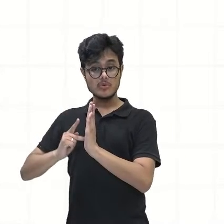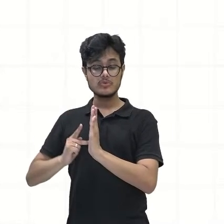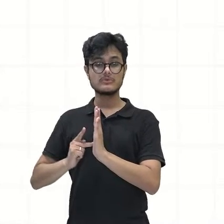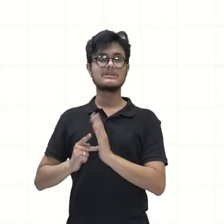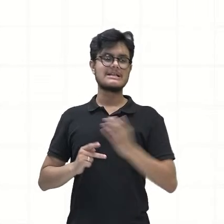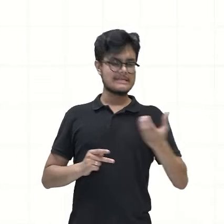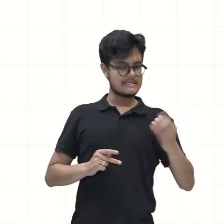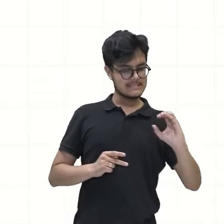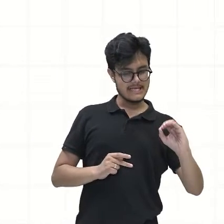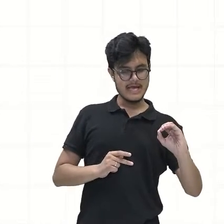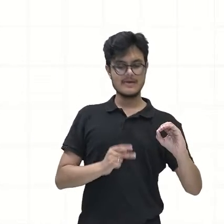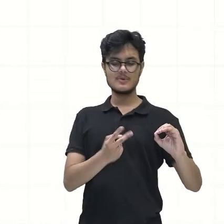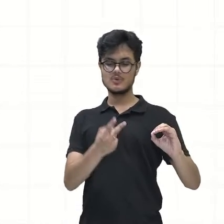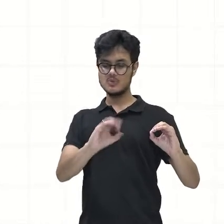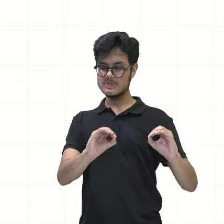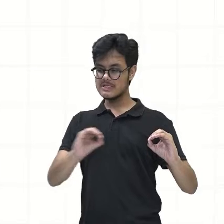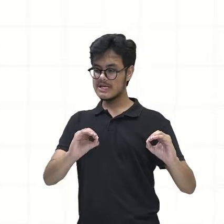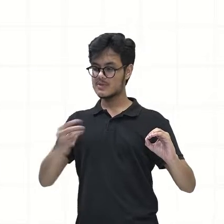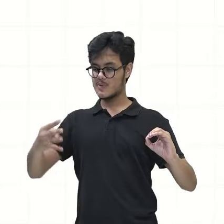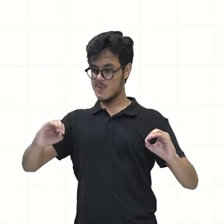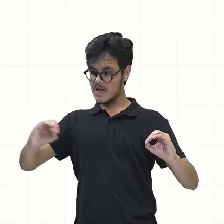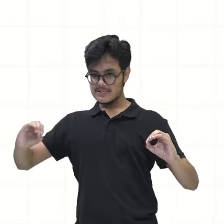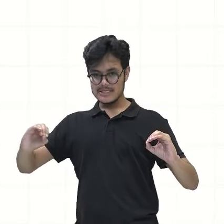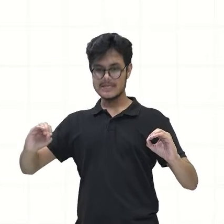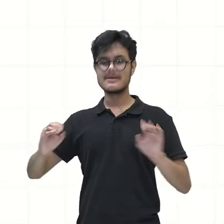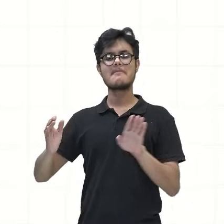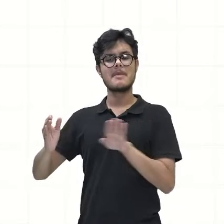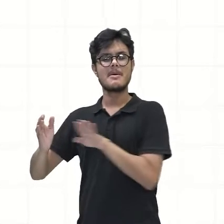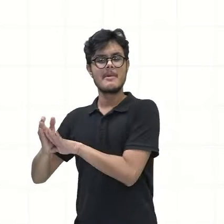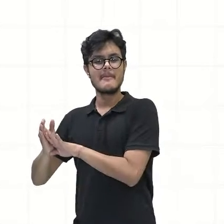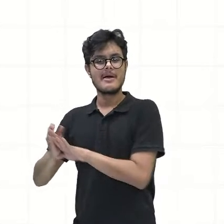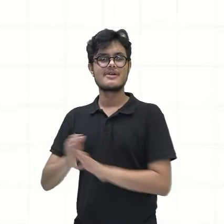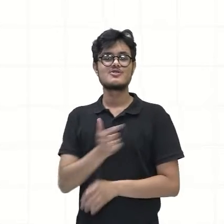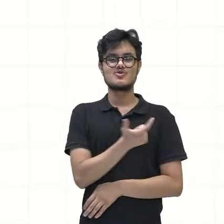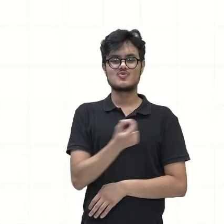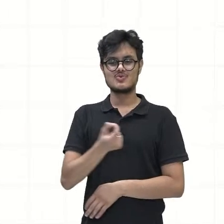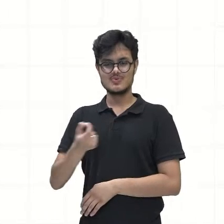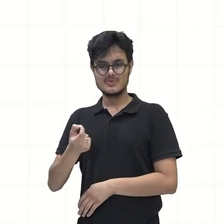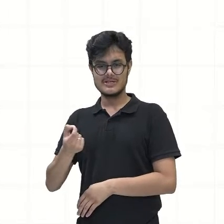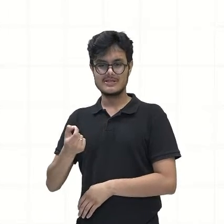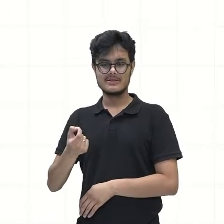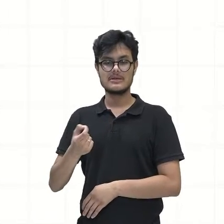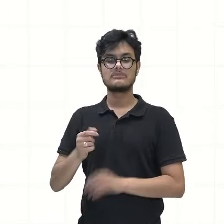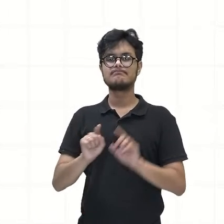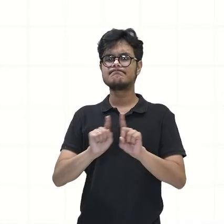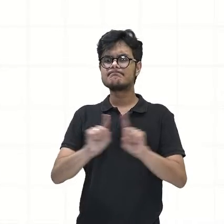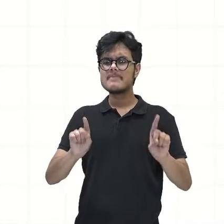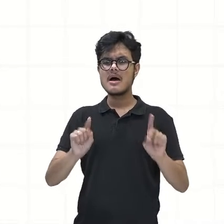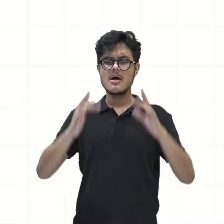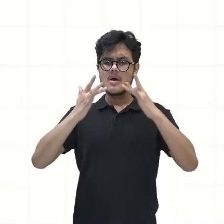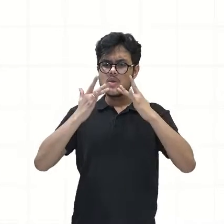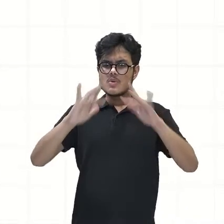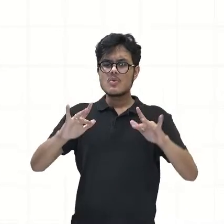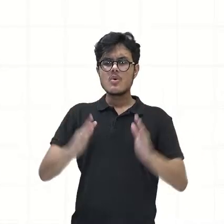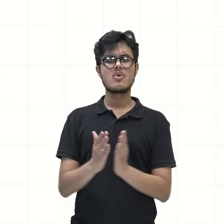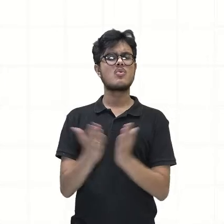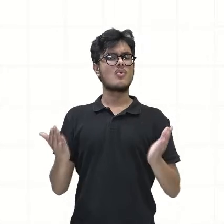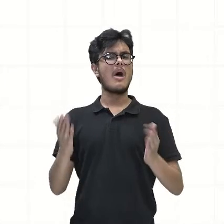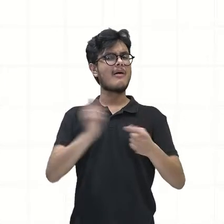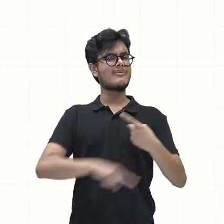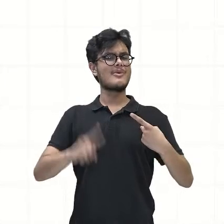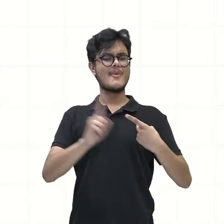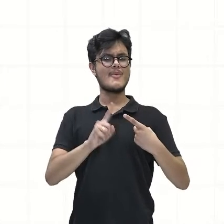600, 800 pontos. Certo? Porém, eu não sei que variável é a 1,